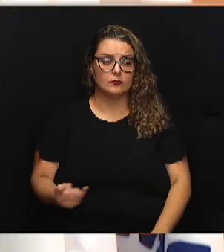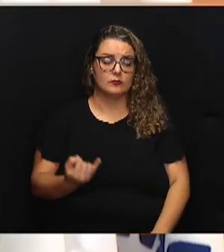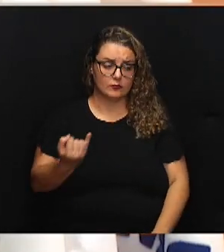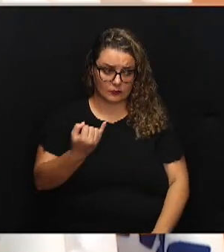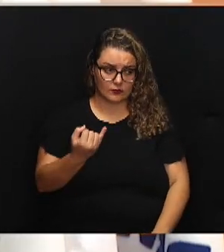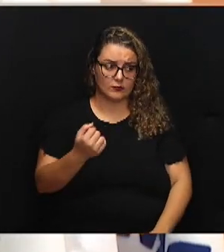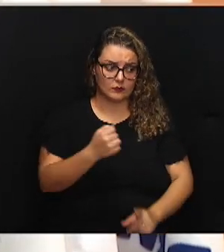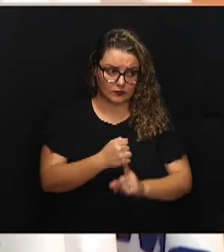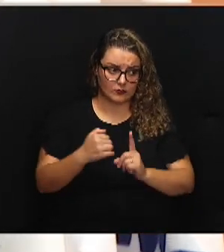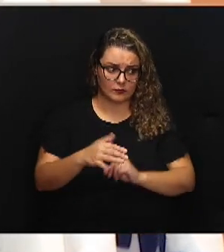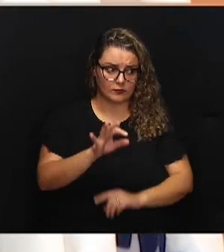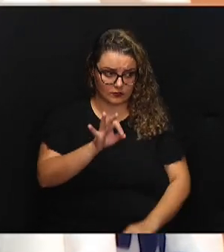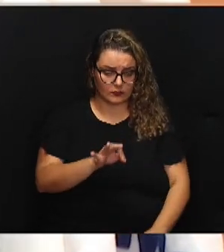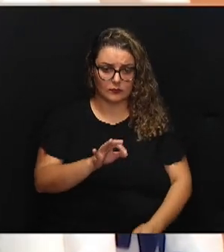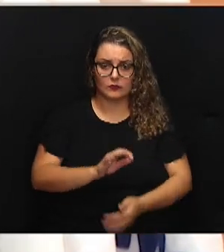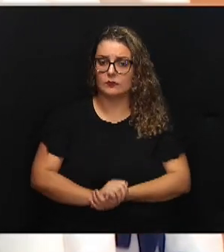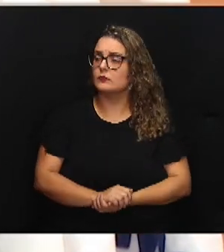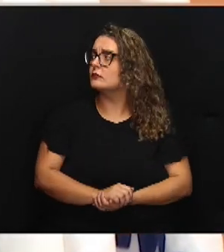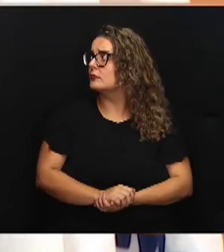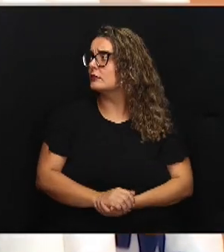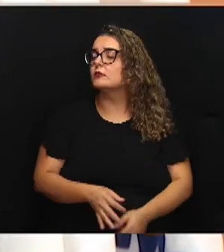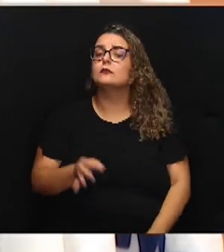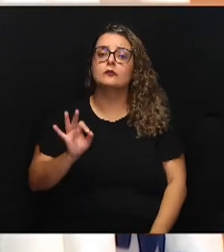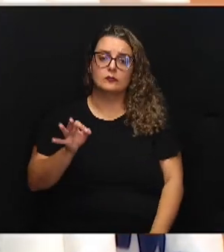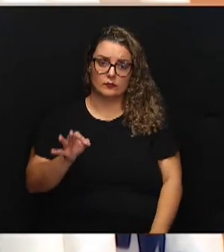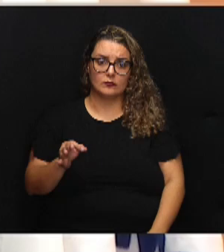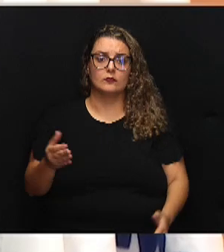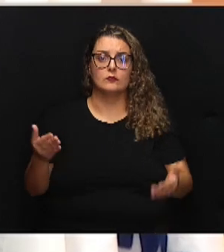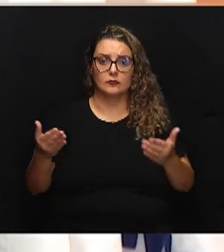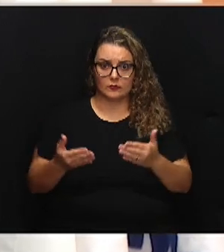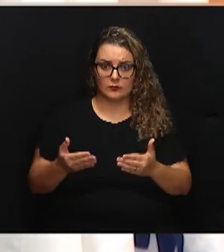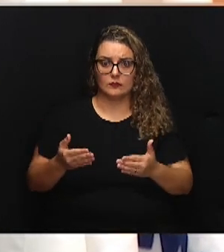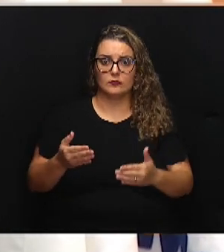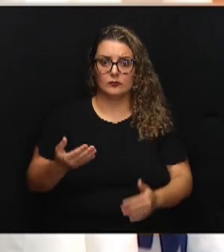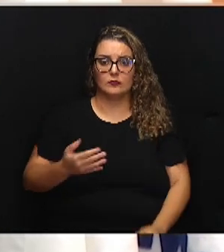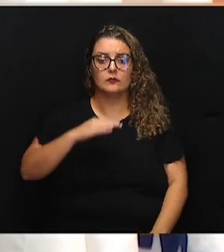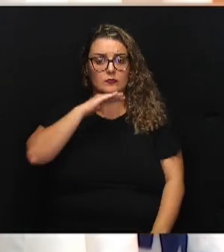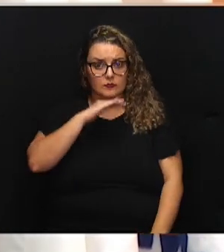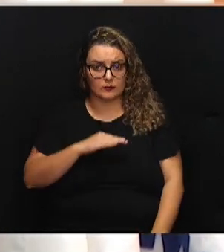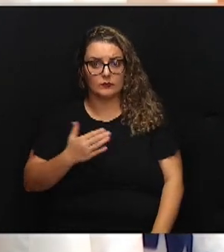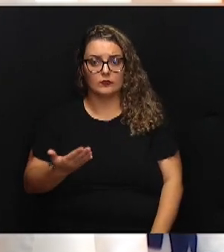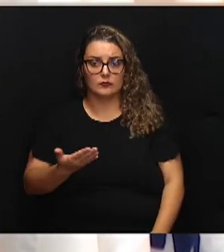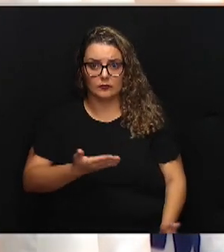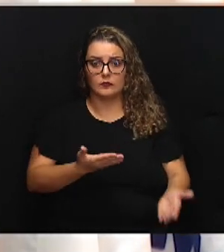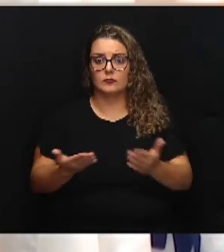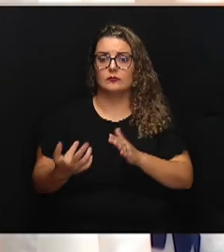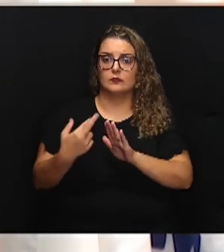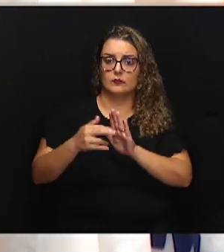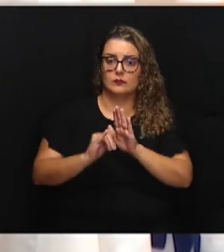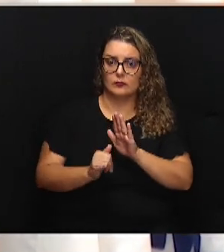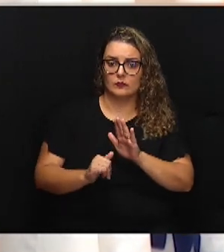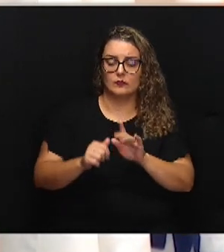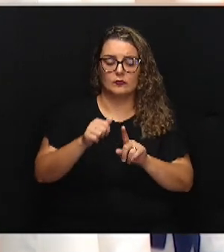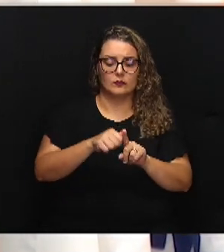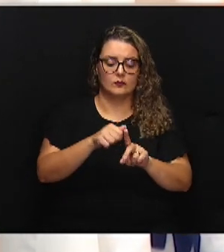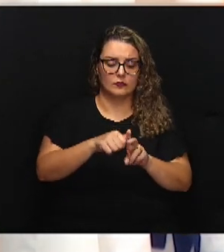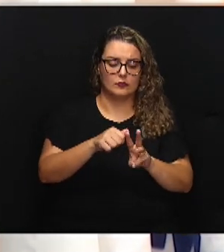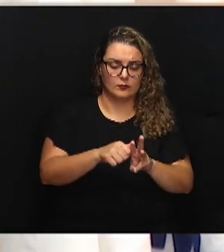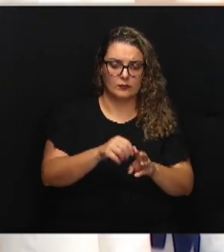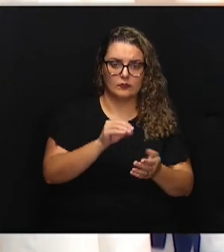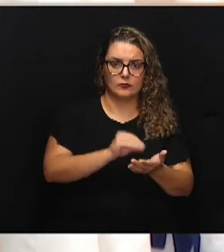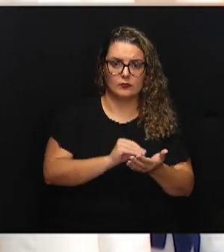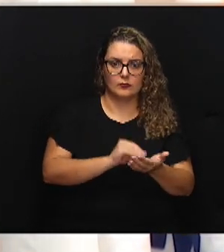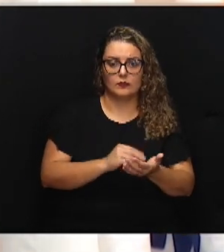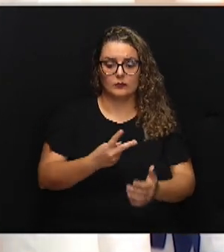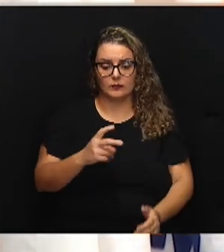para a sociedade, correto? Com certeza, foi hoje, nesta tarde, foi apresentado os relatórios do trimestre, no último trimestre